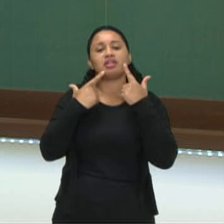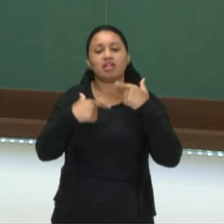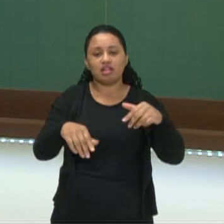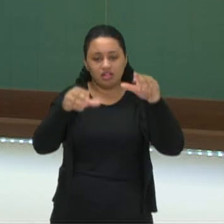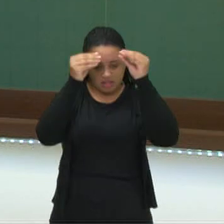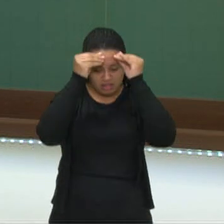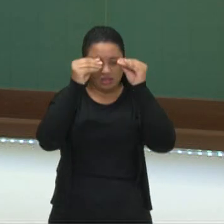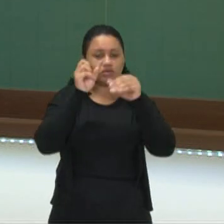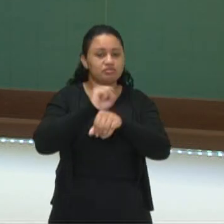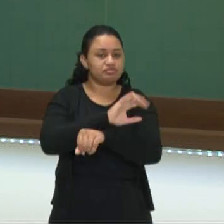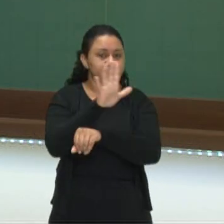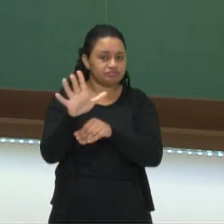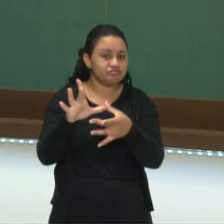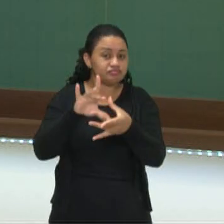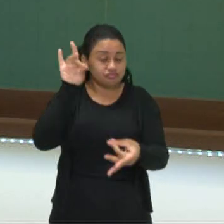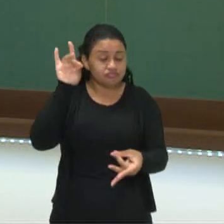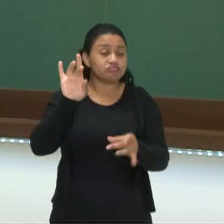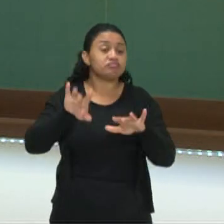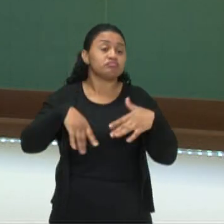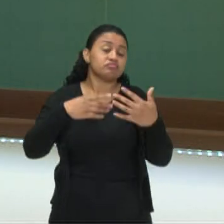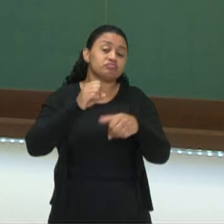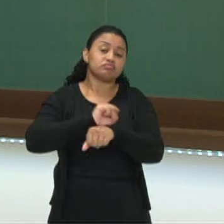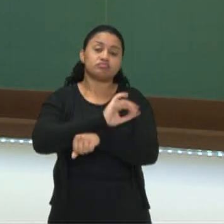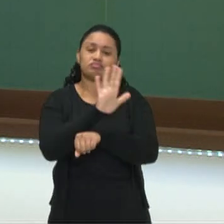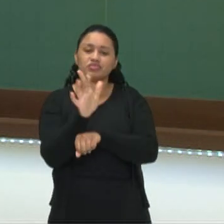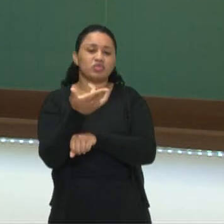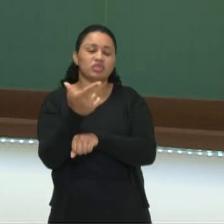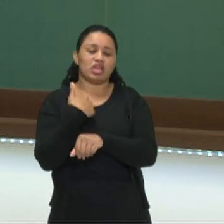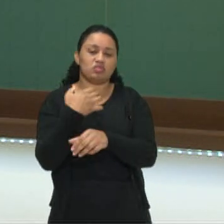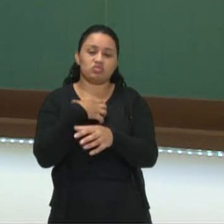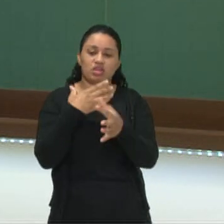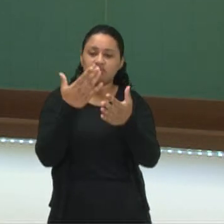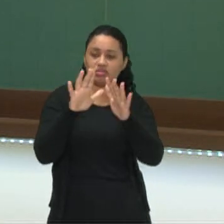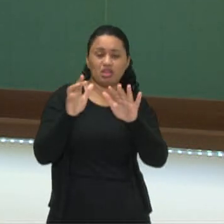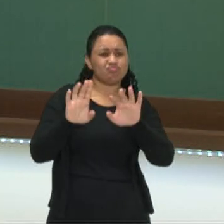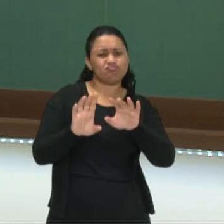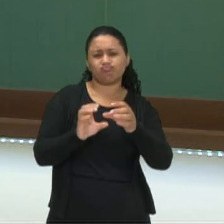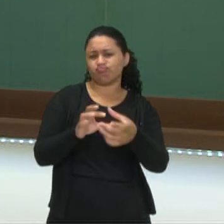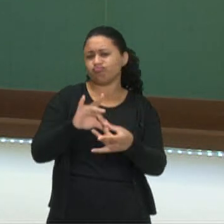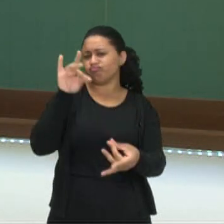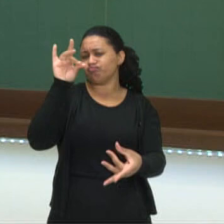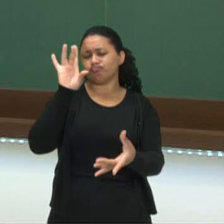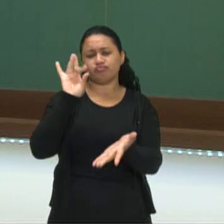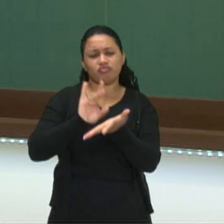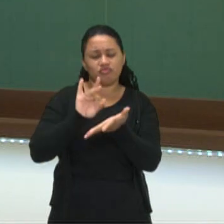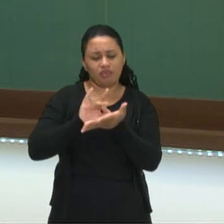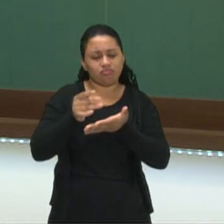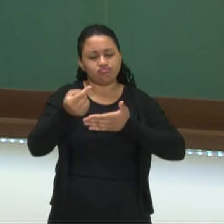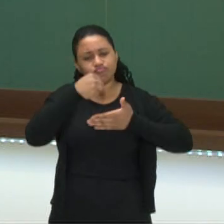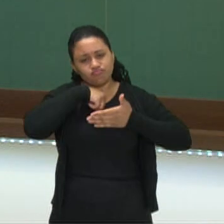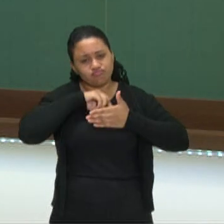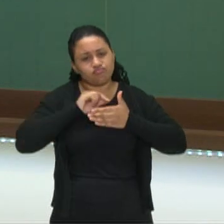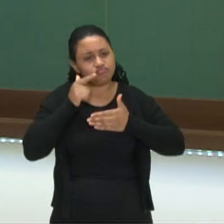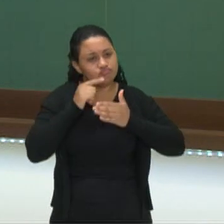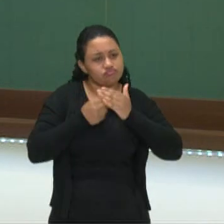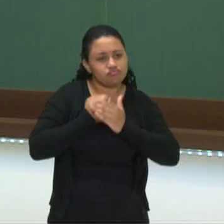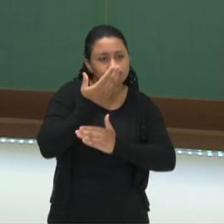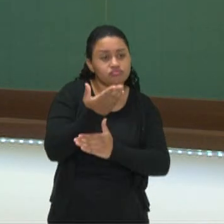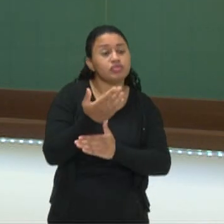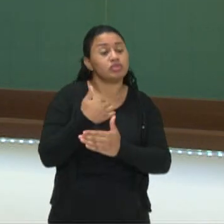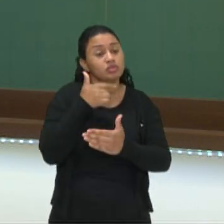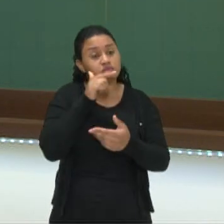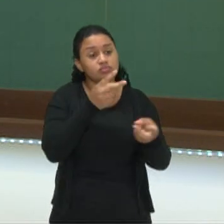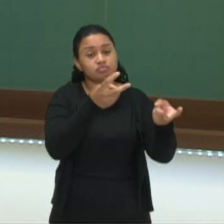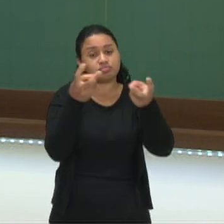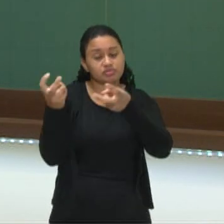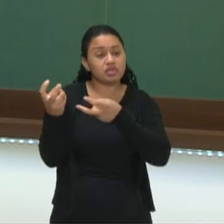do expressionismo abstrato, ou seja, um expressionismo que não tem forma, totalmente abstrato, totalmente subjetivo. E aqui a gente vê a construção